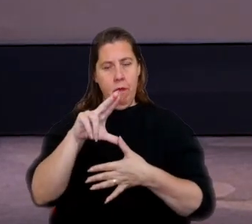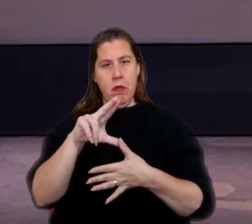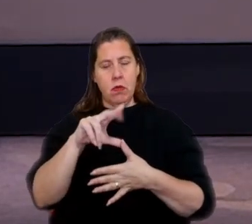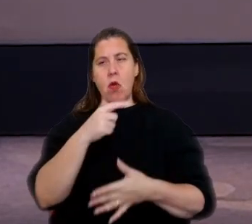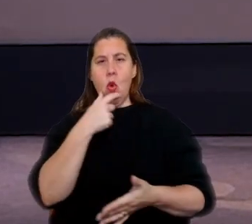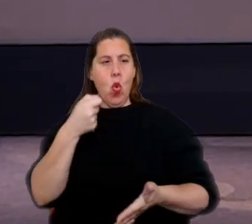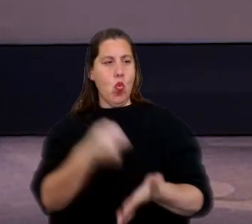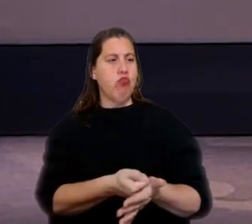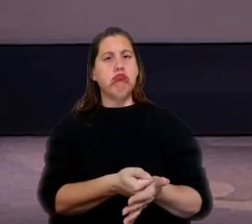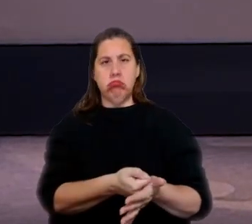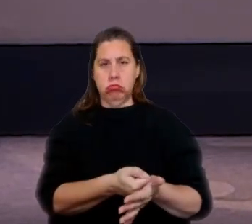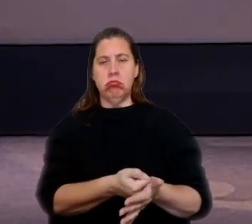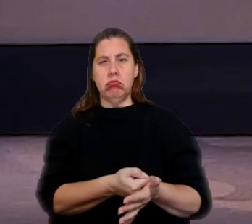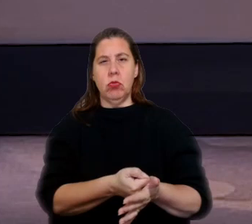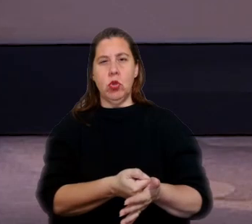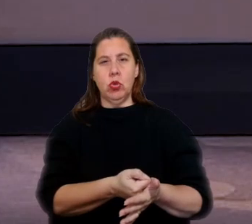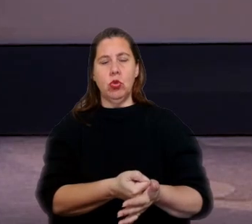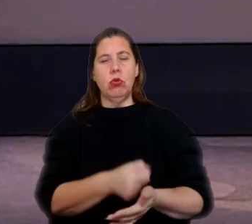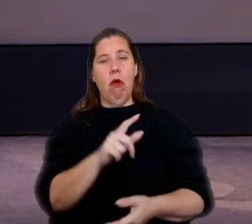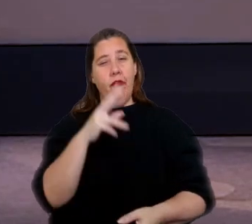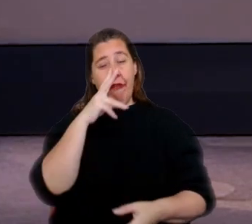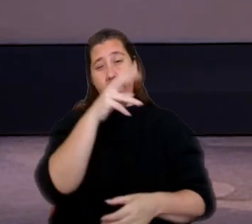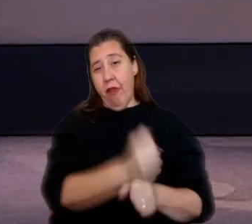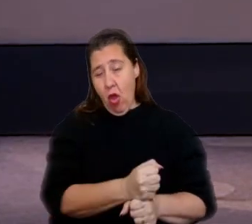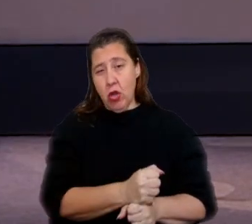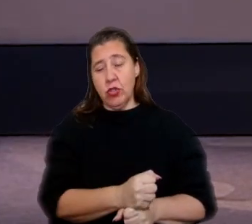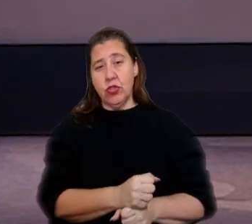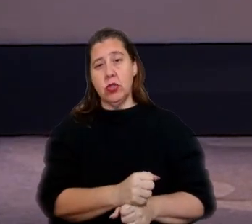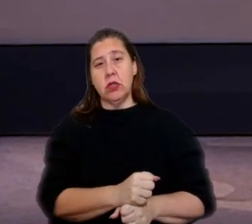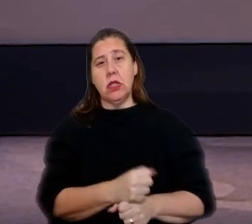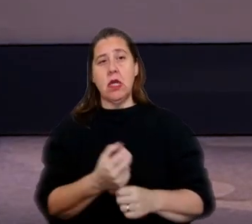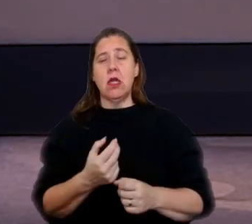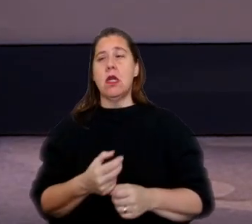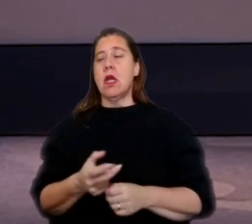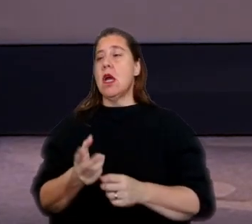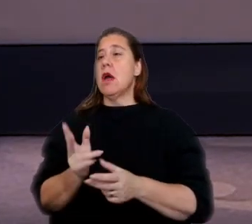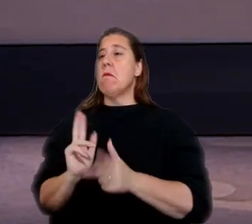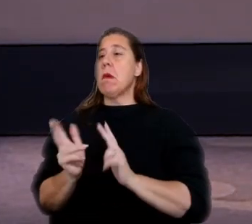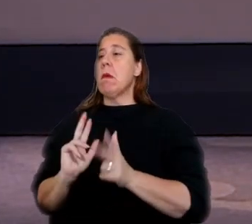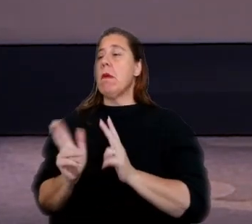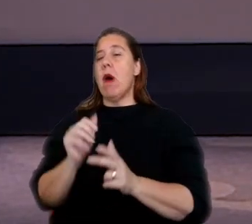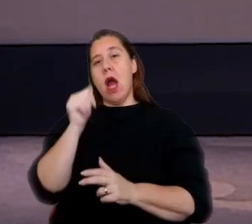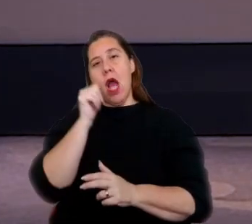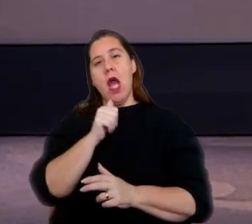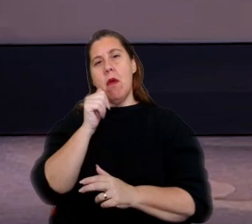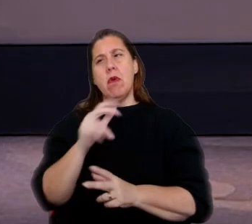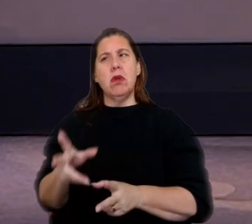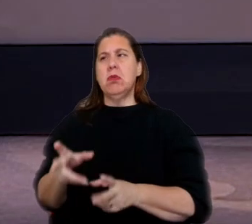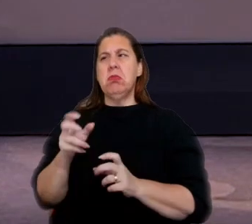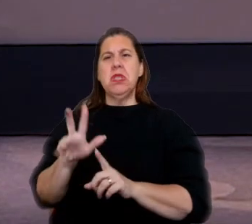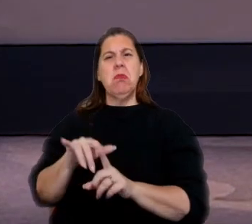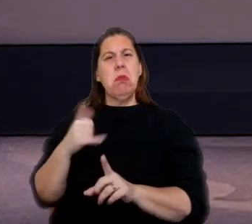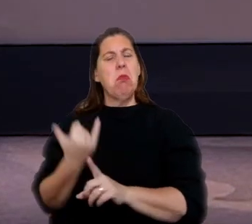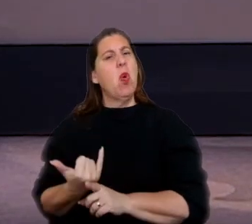né, onde a cultura do machismo tóxico talvez seja mais forte. Aquela conversa com as garotas,